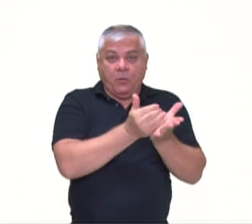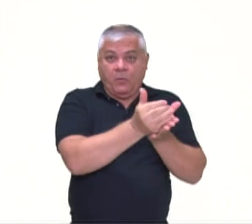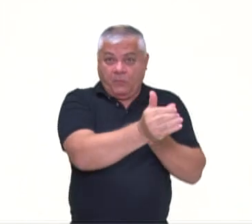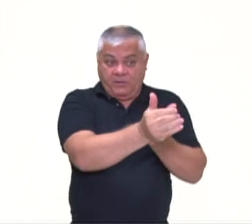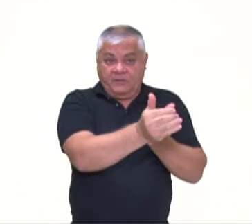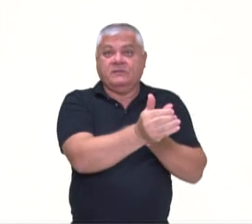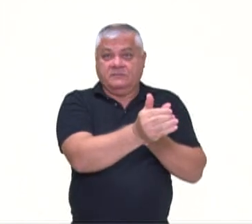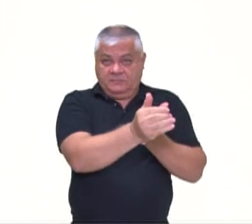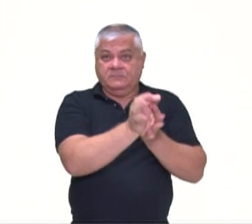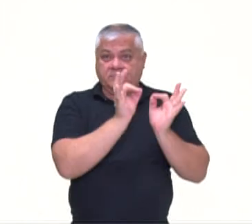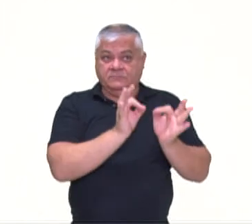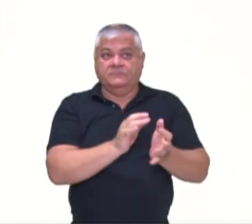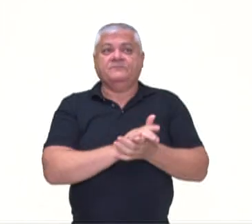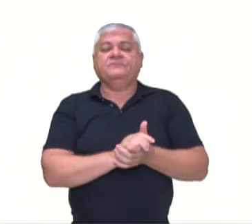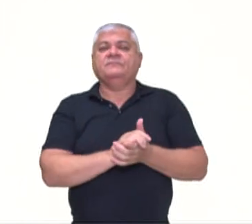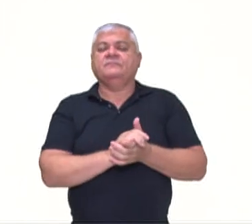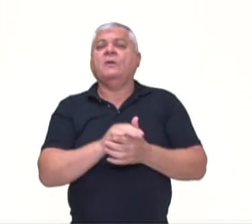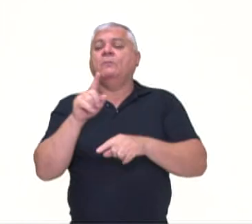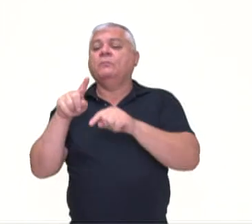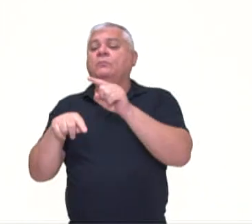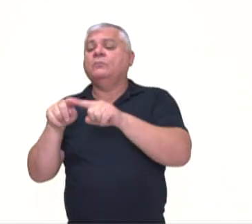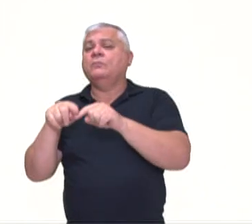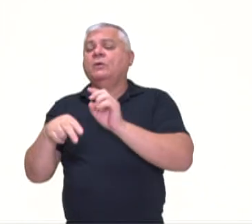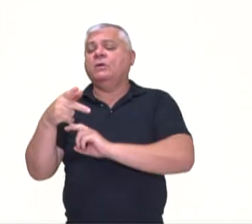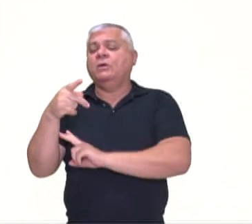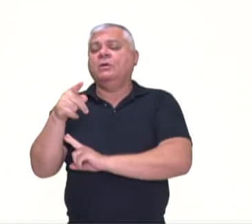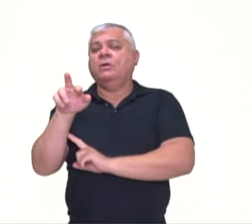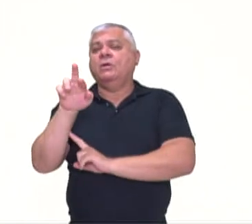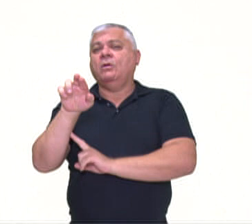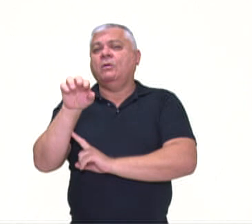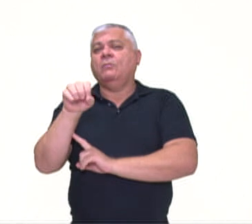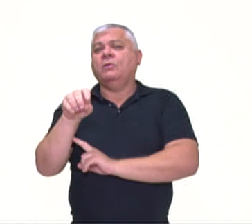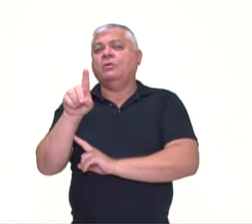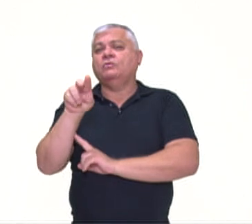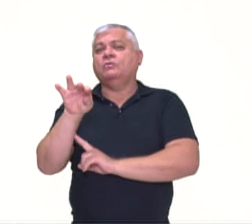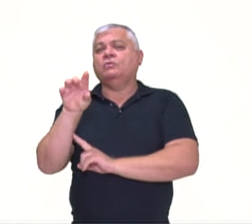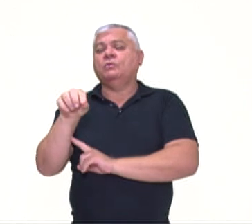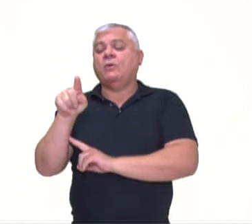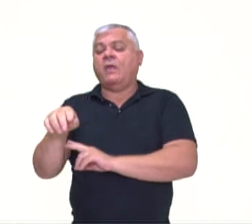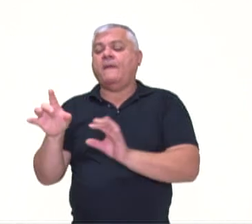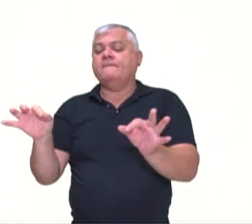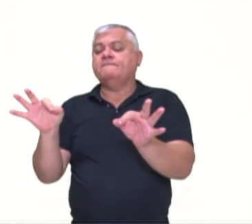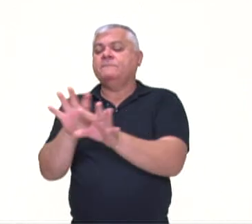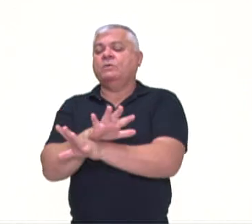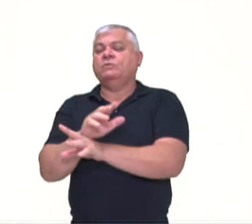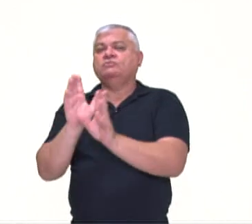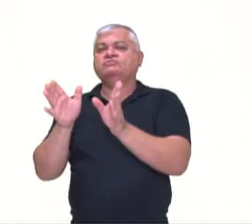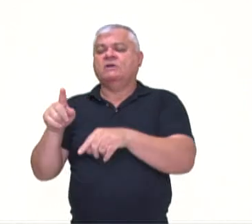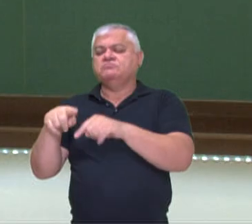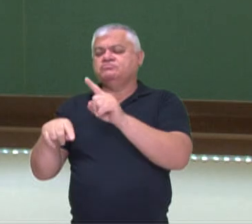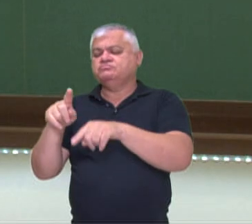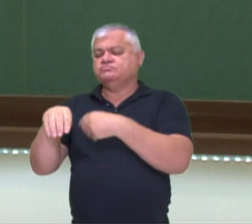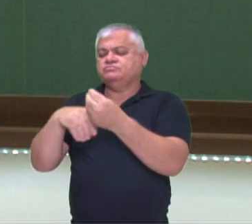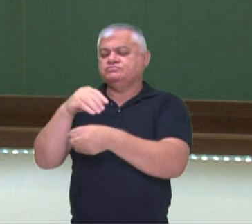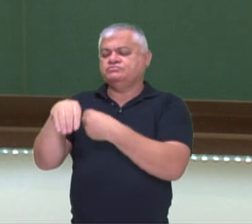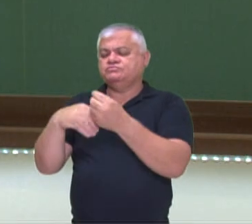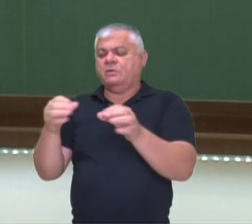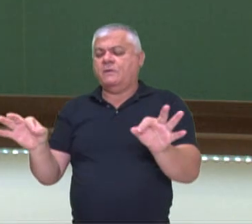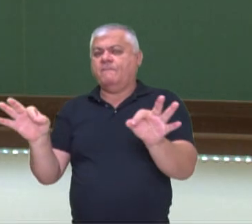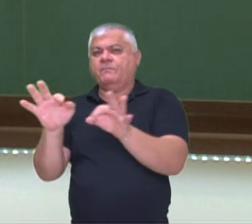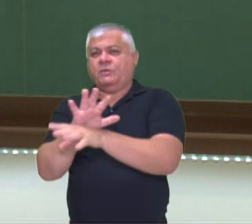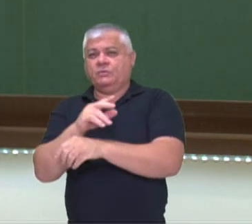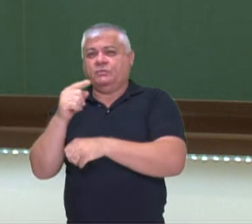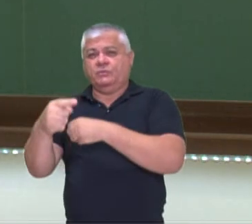na reação, tá? Produto são as substâncias formadas a partir de rearranjos entre átomos